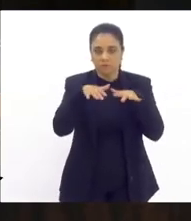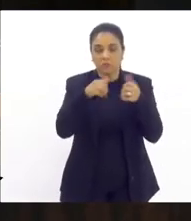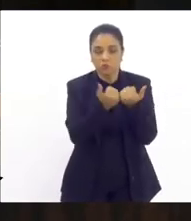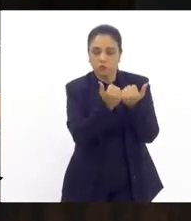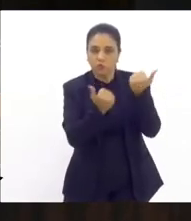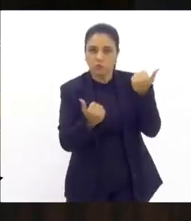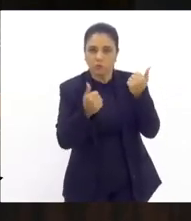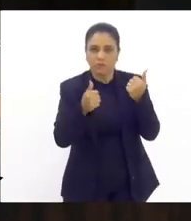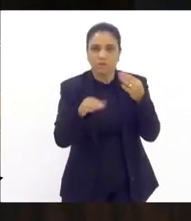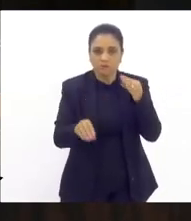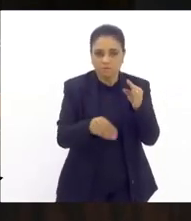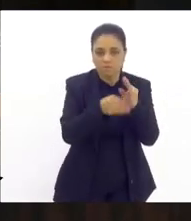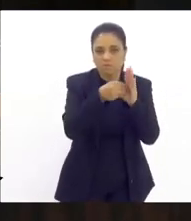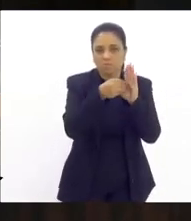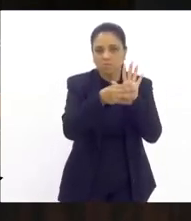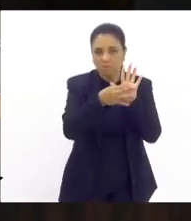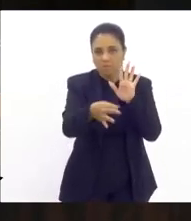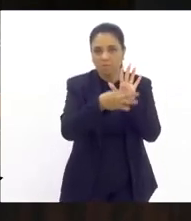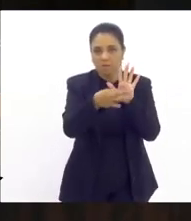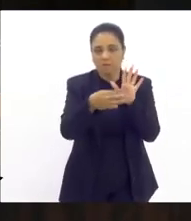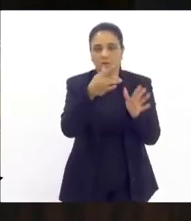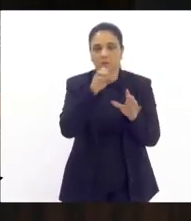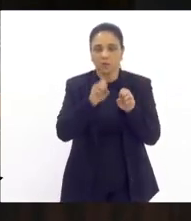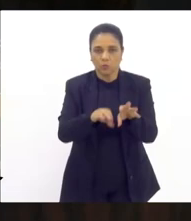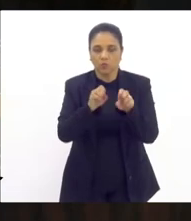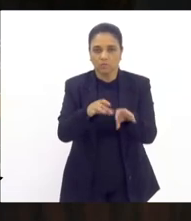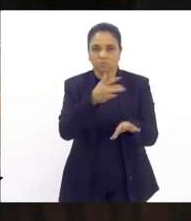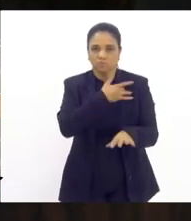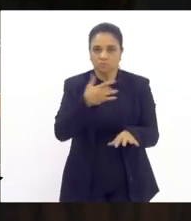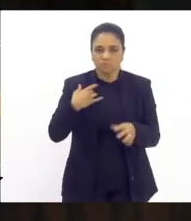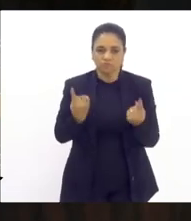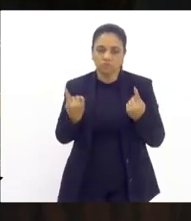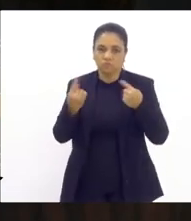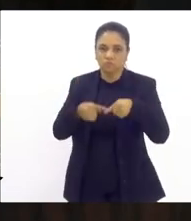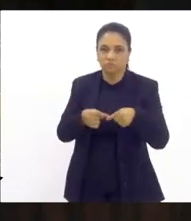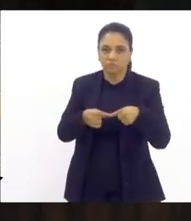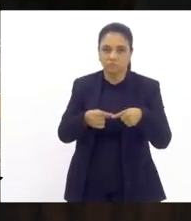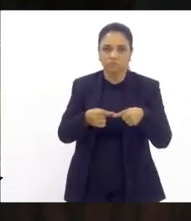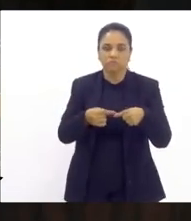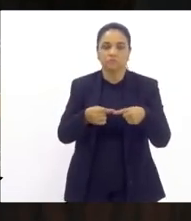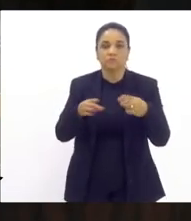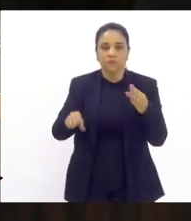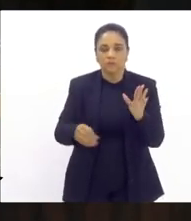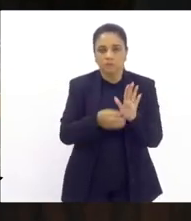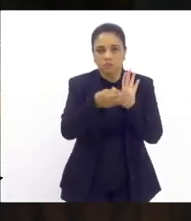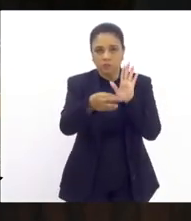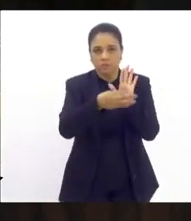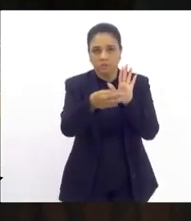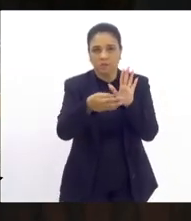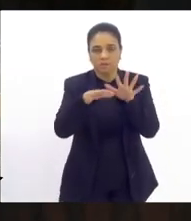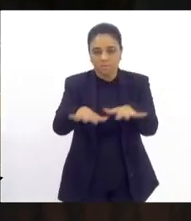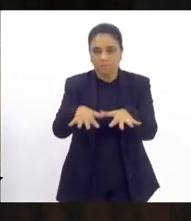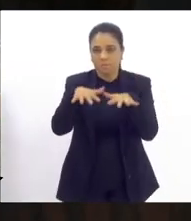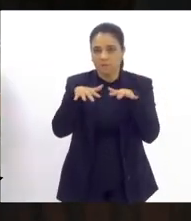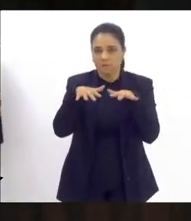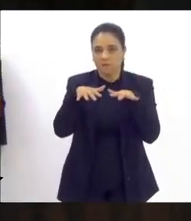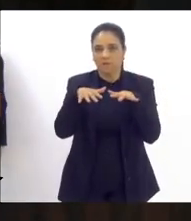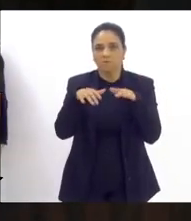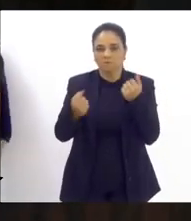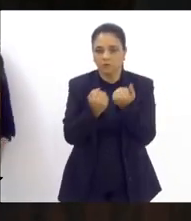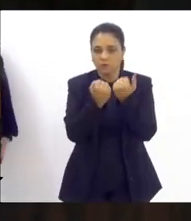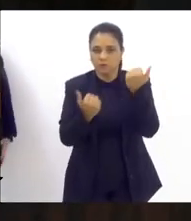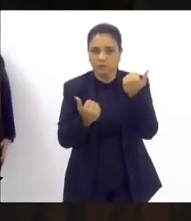da comissão de Educação de saúde contrário tem emenda de plenário é